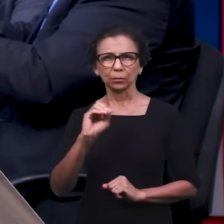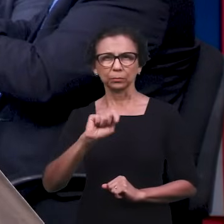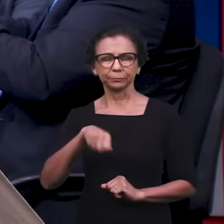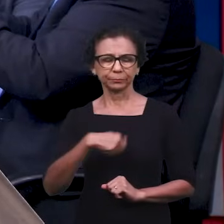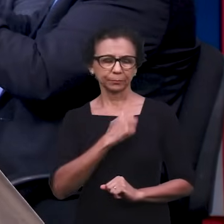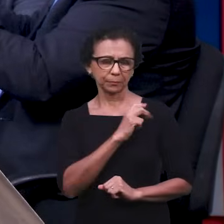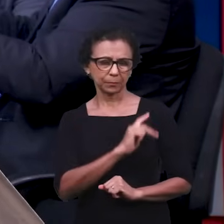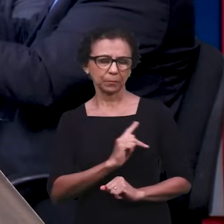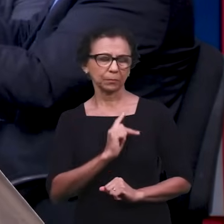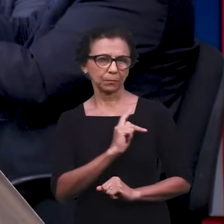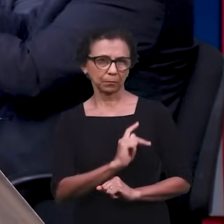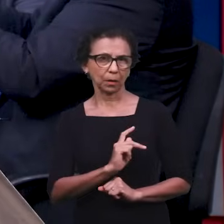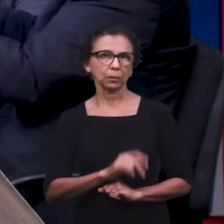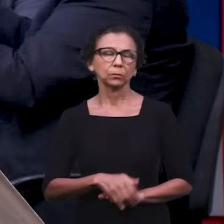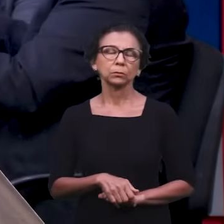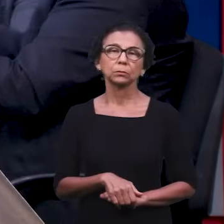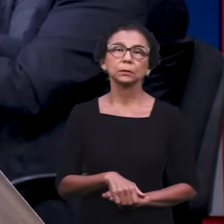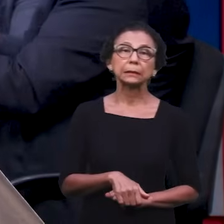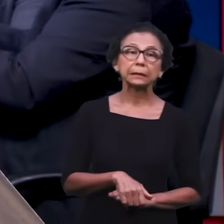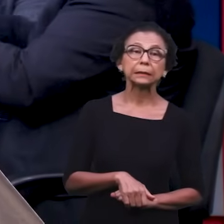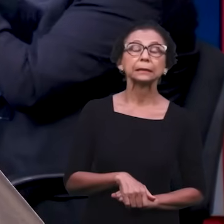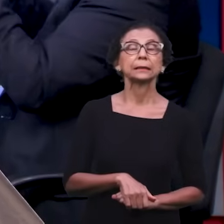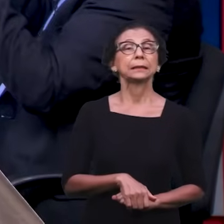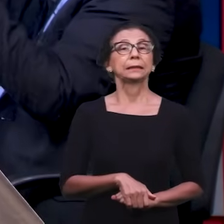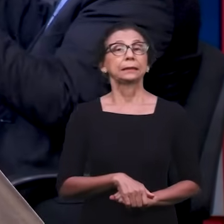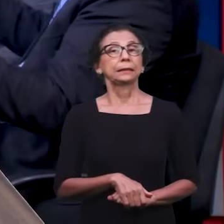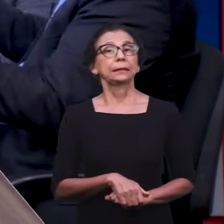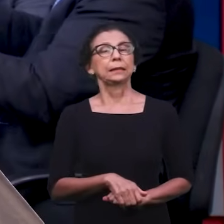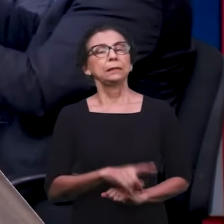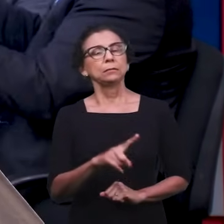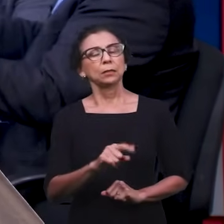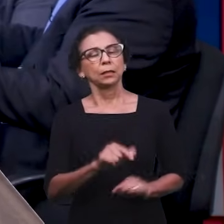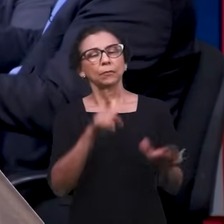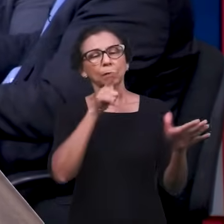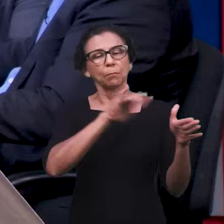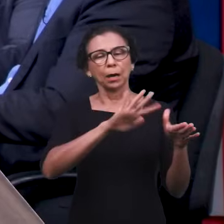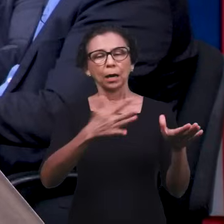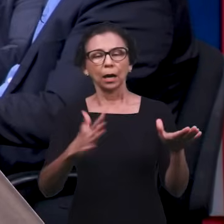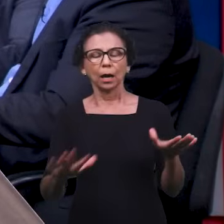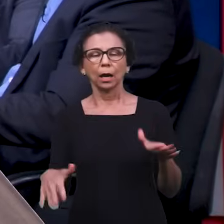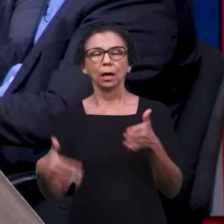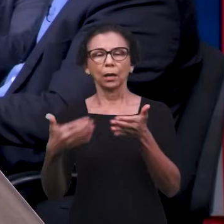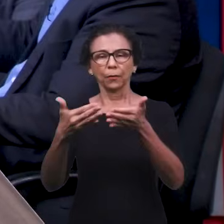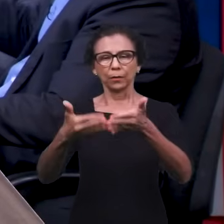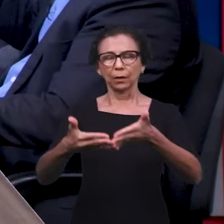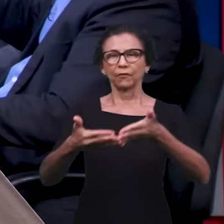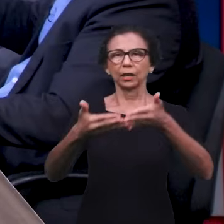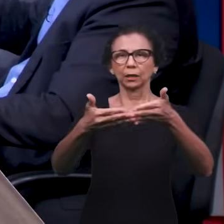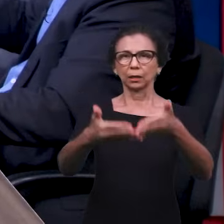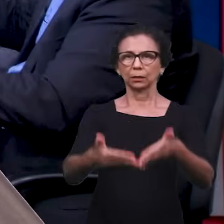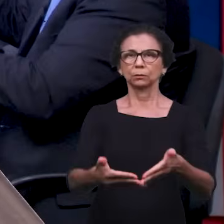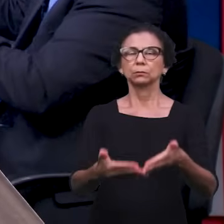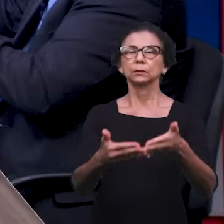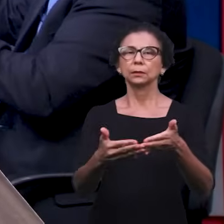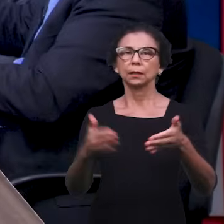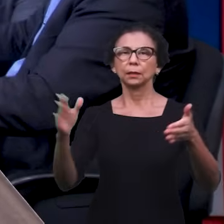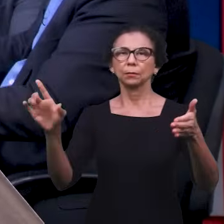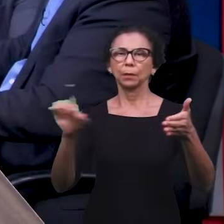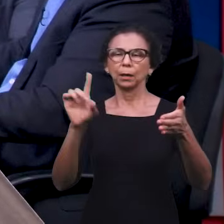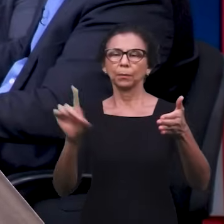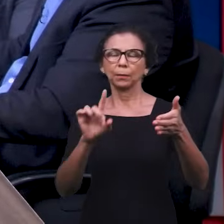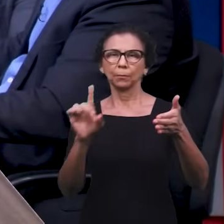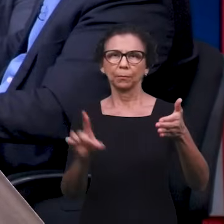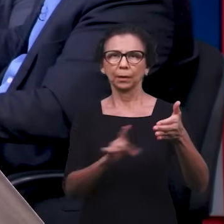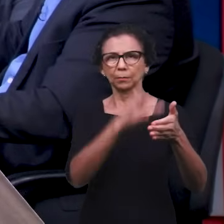e os grandes conhecedores, a inteligência humana da época, diziam o seguinte: nós vamos navegar para determinado